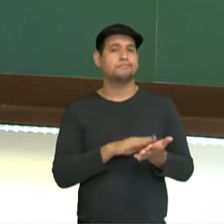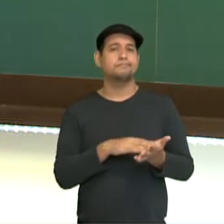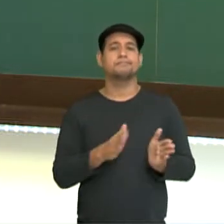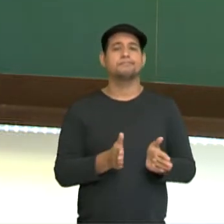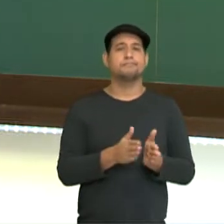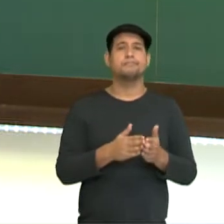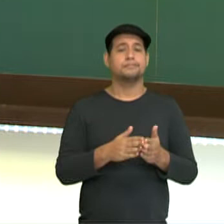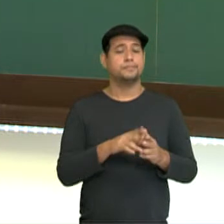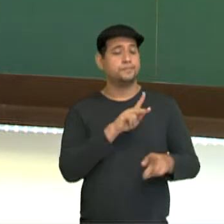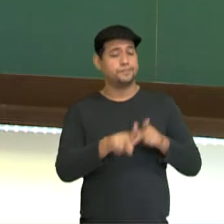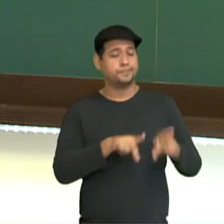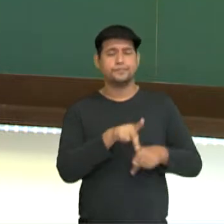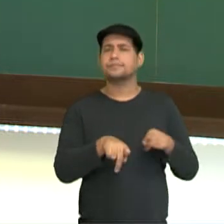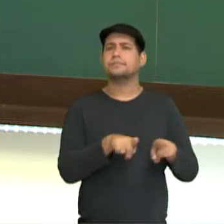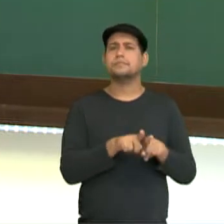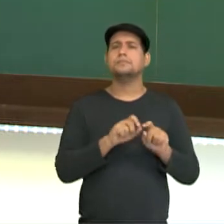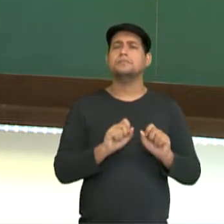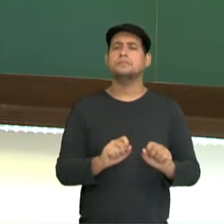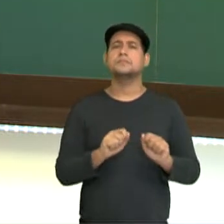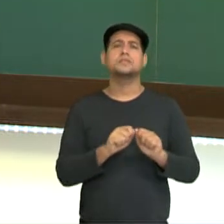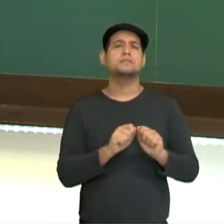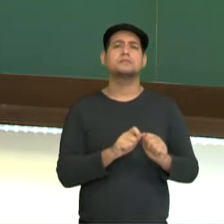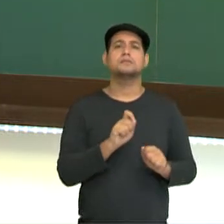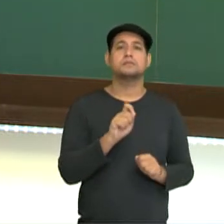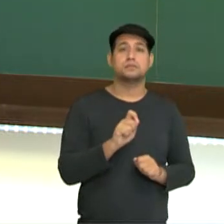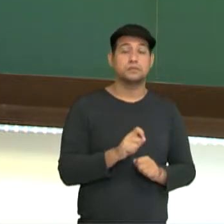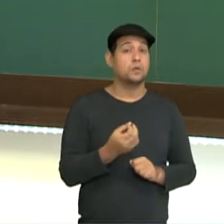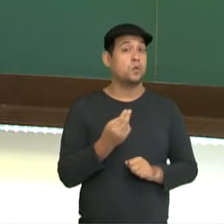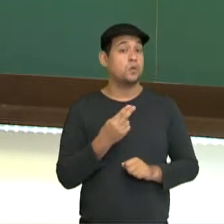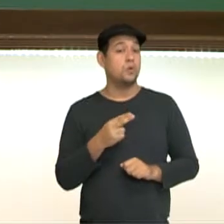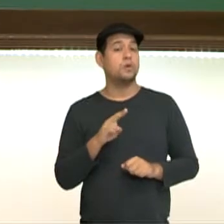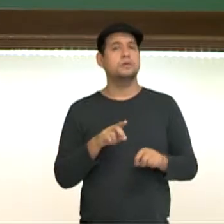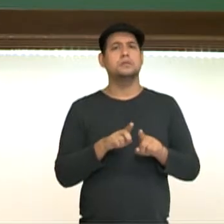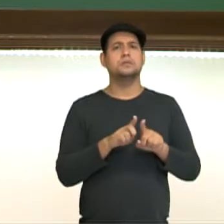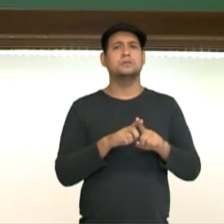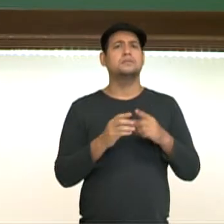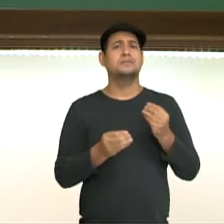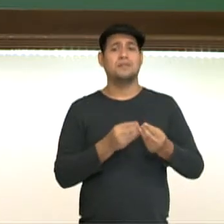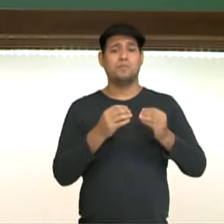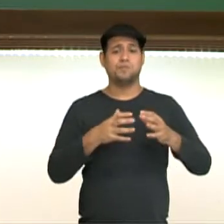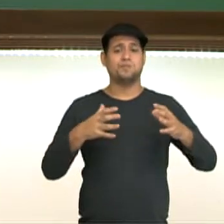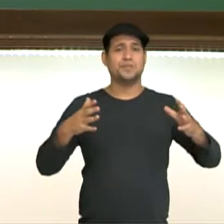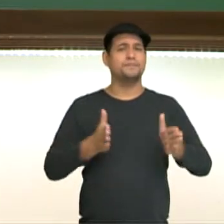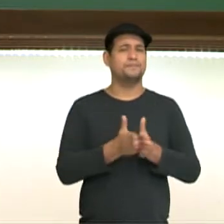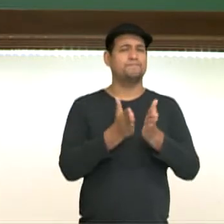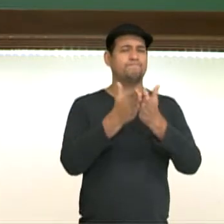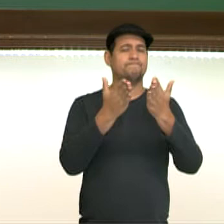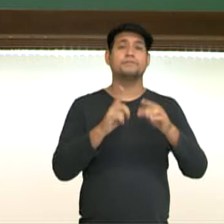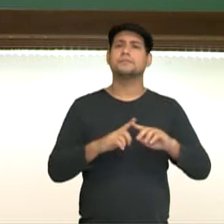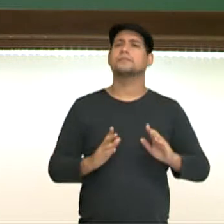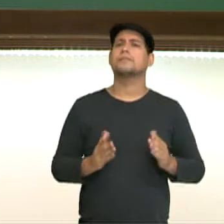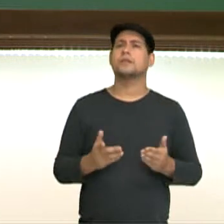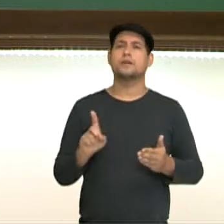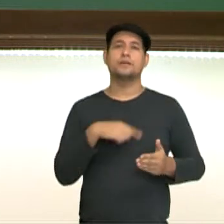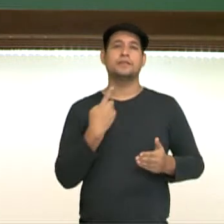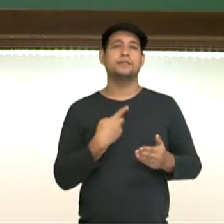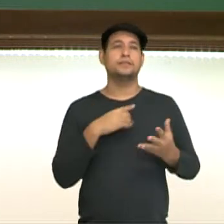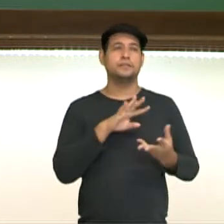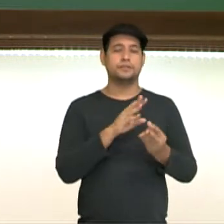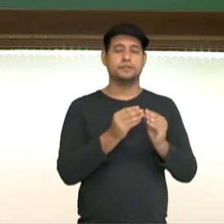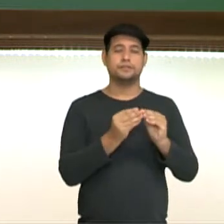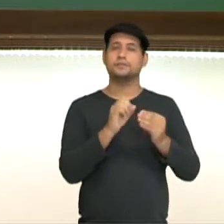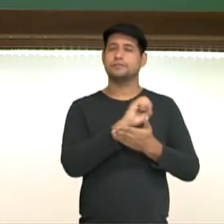população e que também podem concretizar ou acentuar a pobreza. Agora vamos fechar com uma